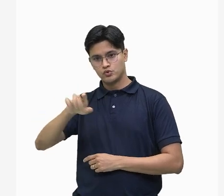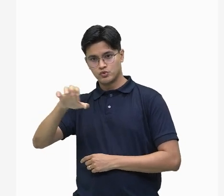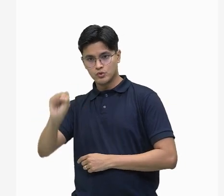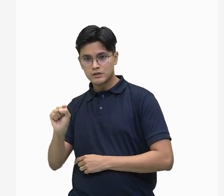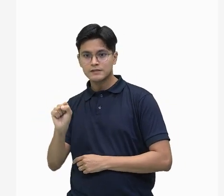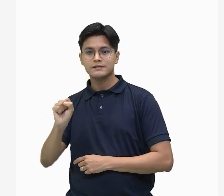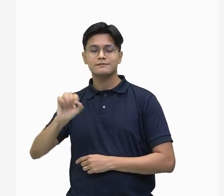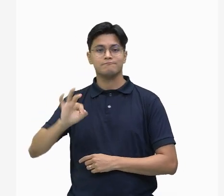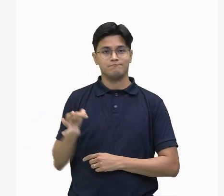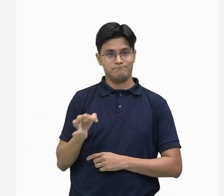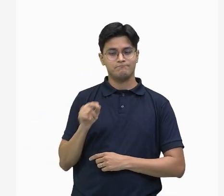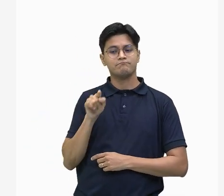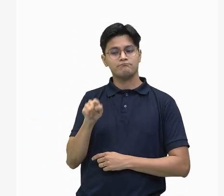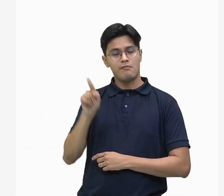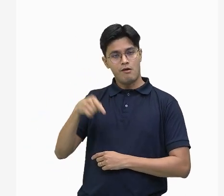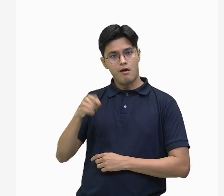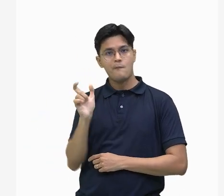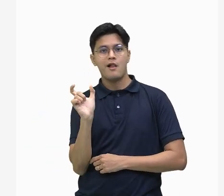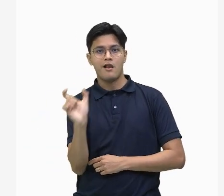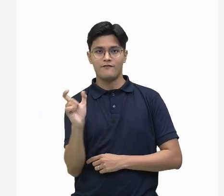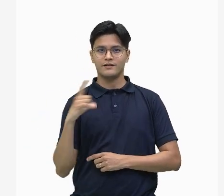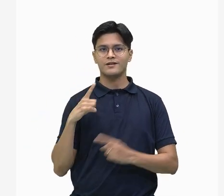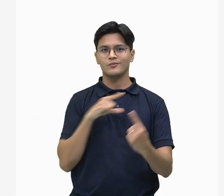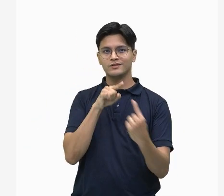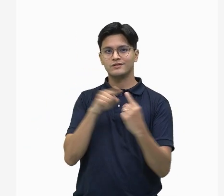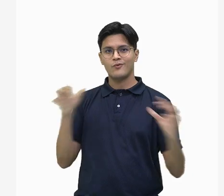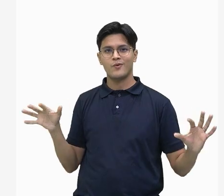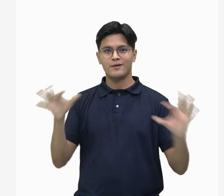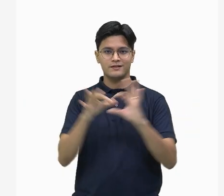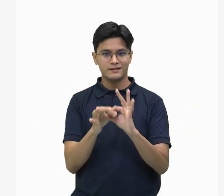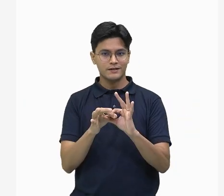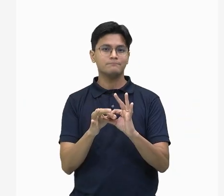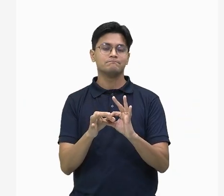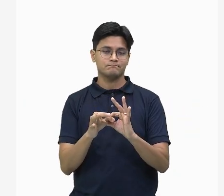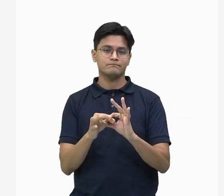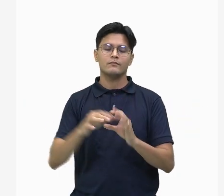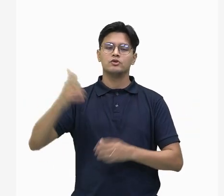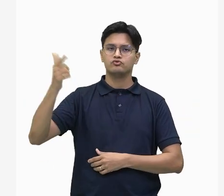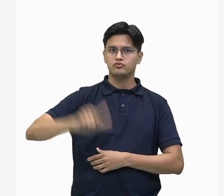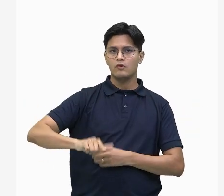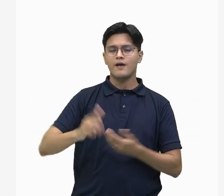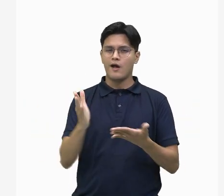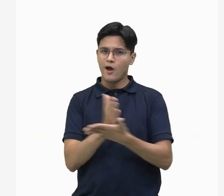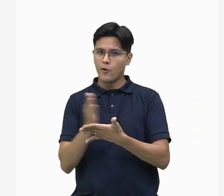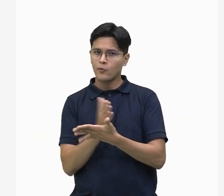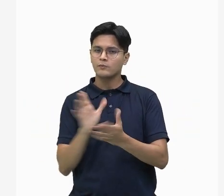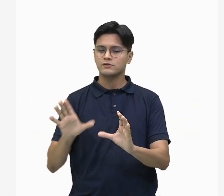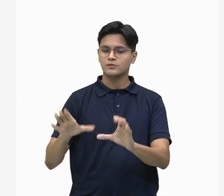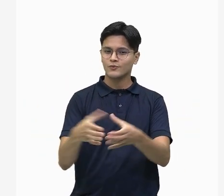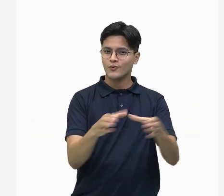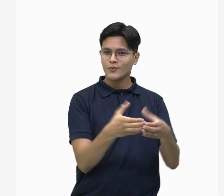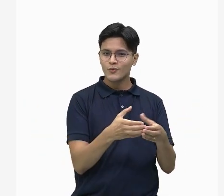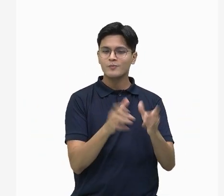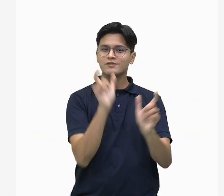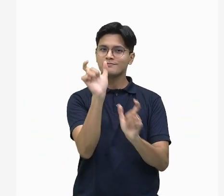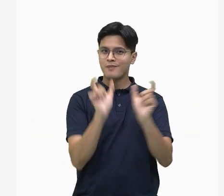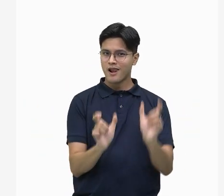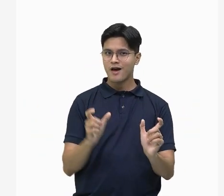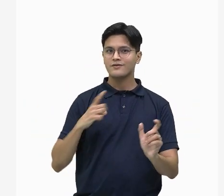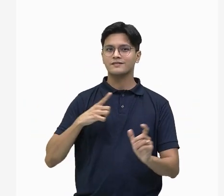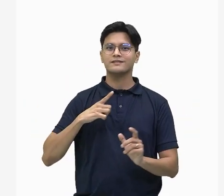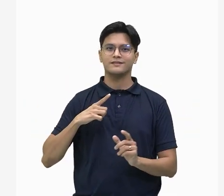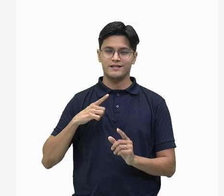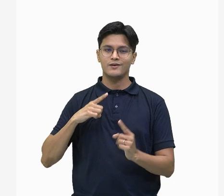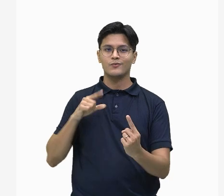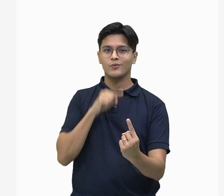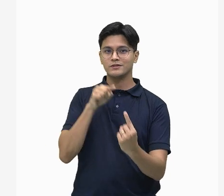de conectar. Reiterando que algumas classes de palavras, tá? Elas assumem essa função. Essa é a principal função delas,